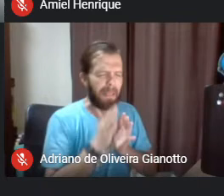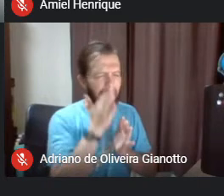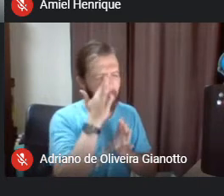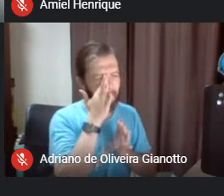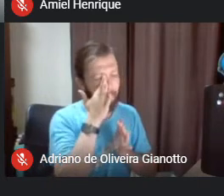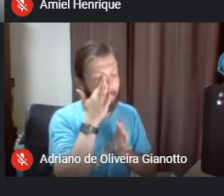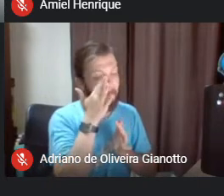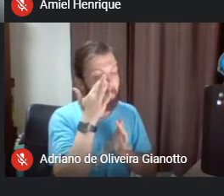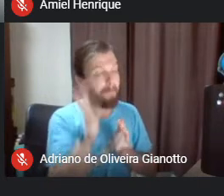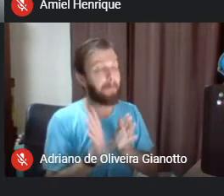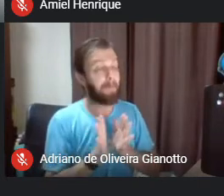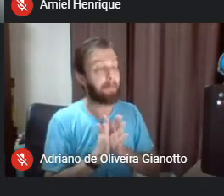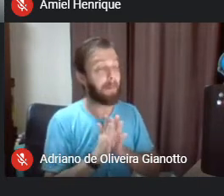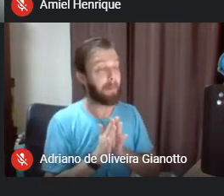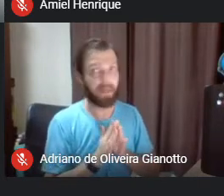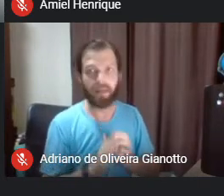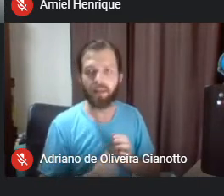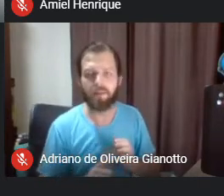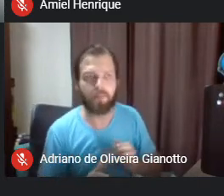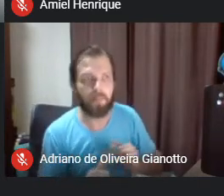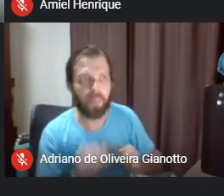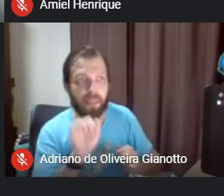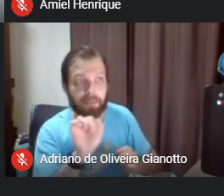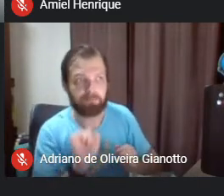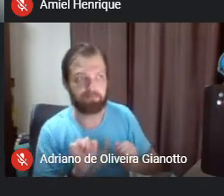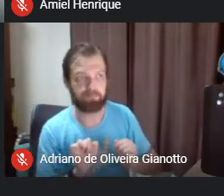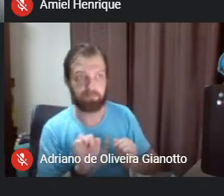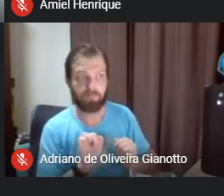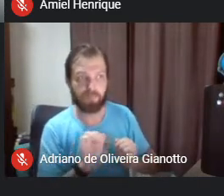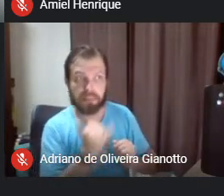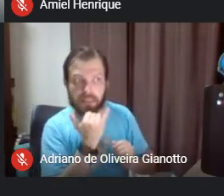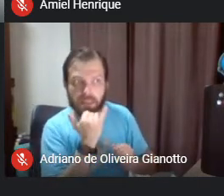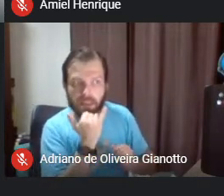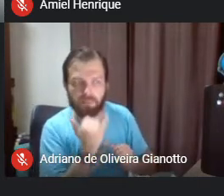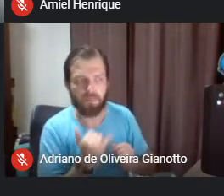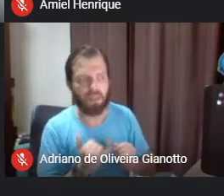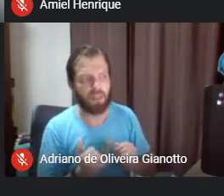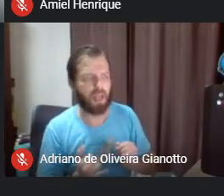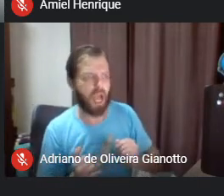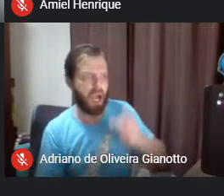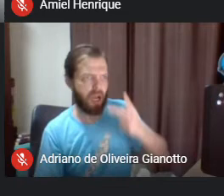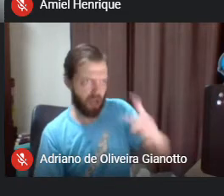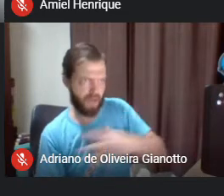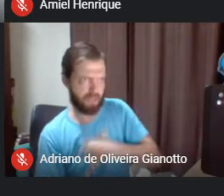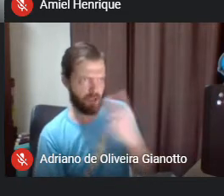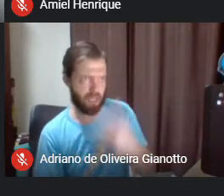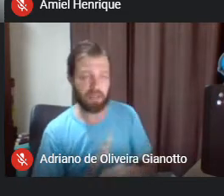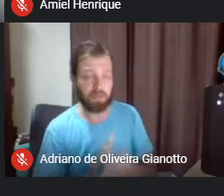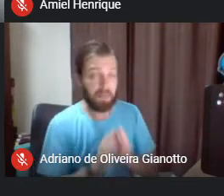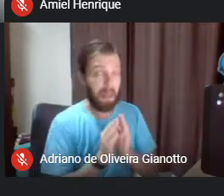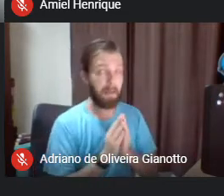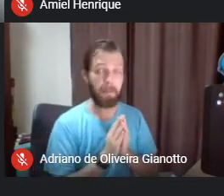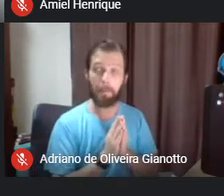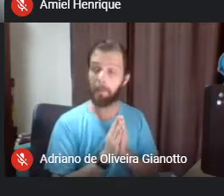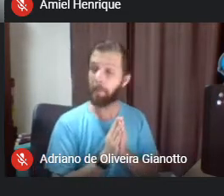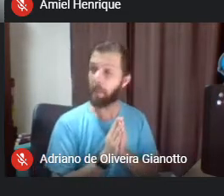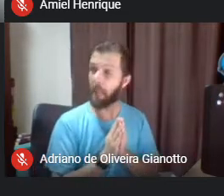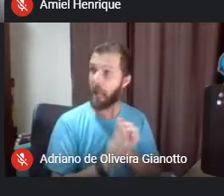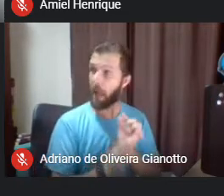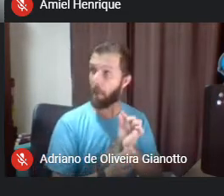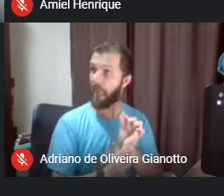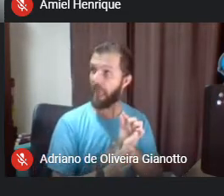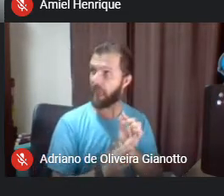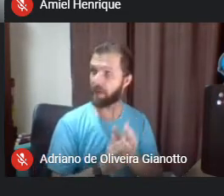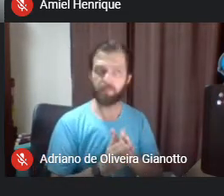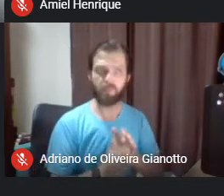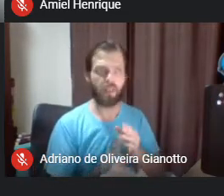orações, chorando até, secando suas lágrimas, e interrompeu ela, falou, desculpa, mas são